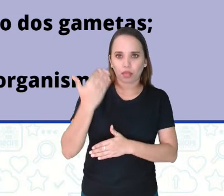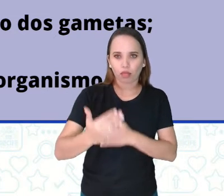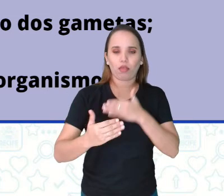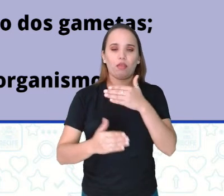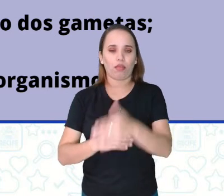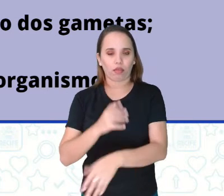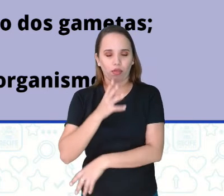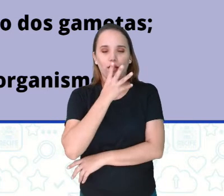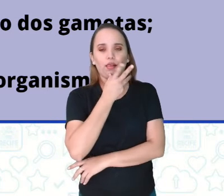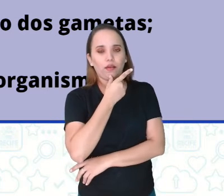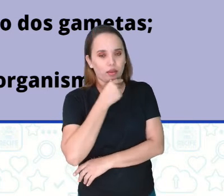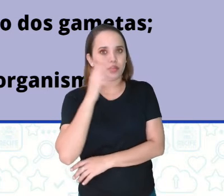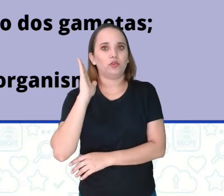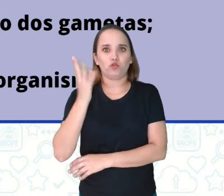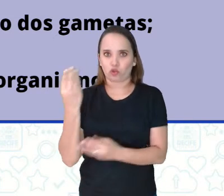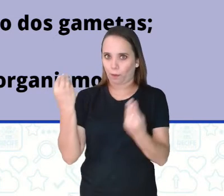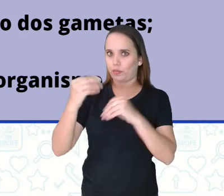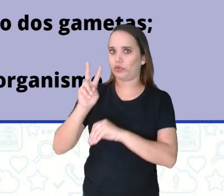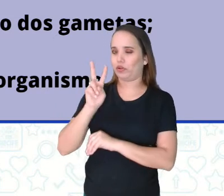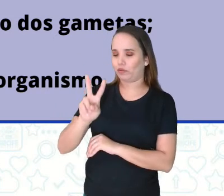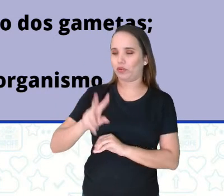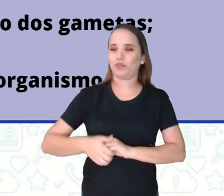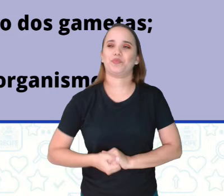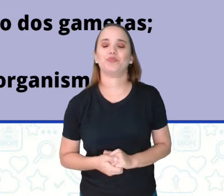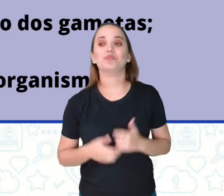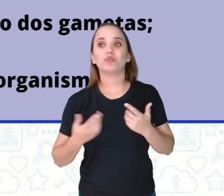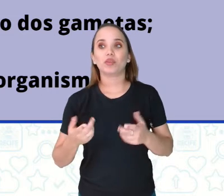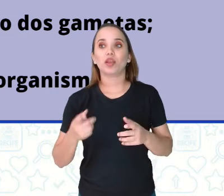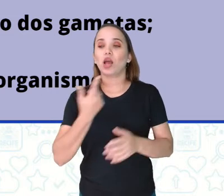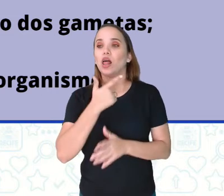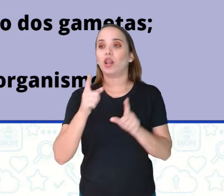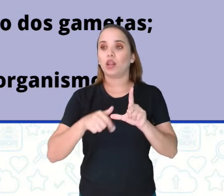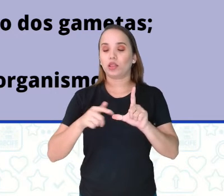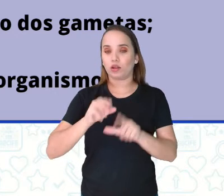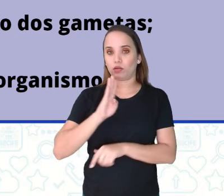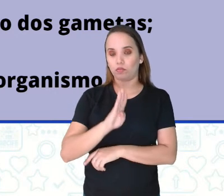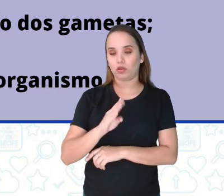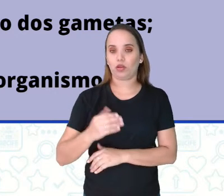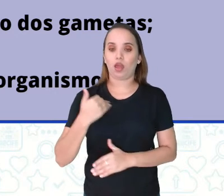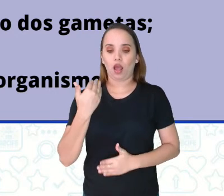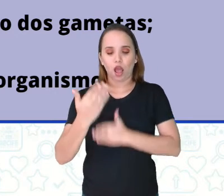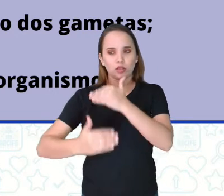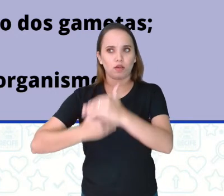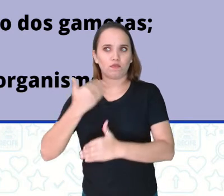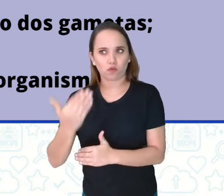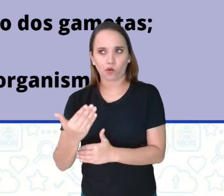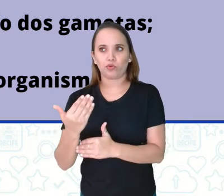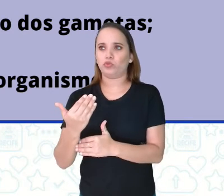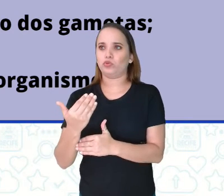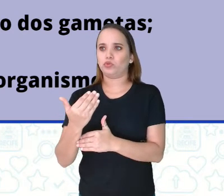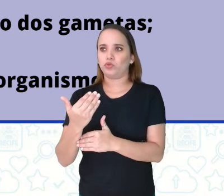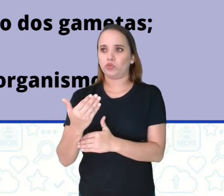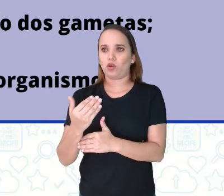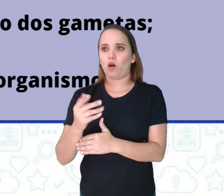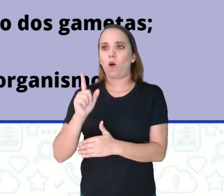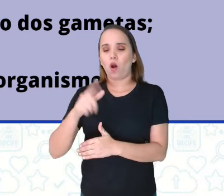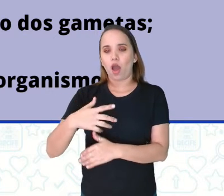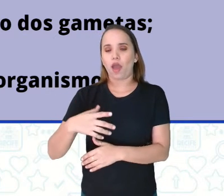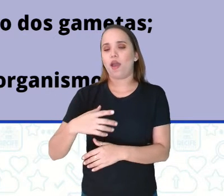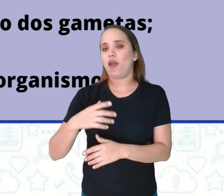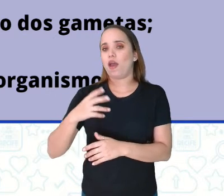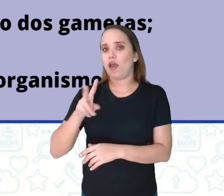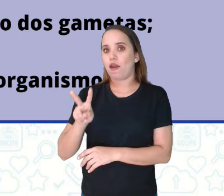então vocês já ganharam. E outra, letra B, a evolução, ela é uma vantagem da